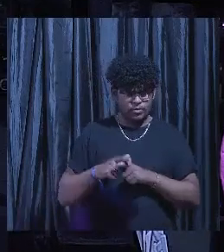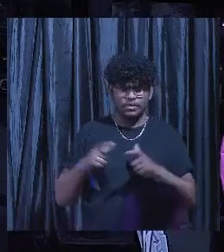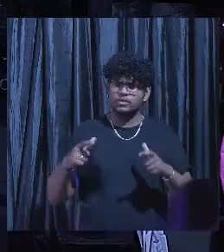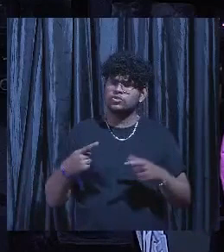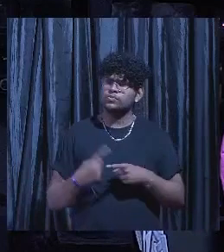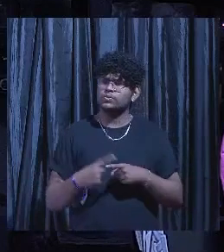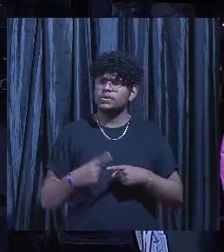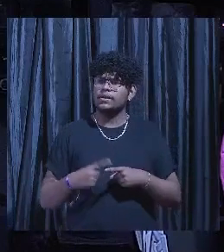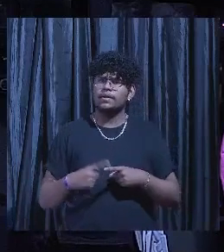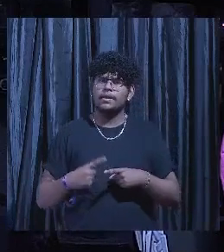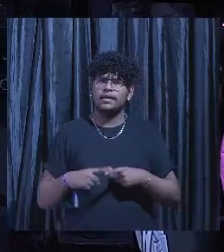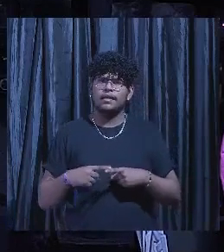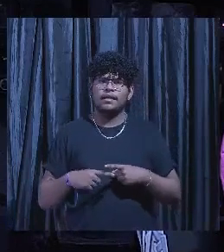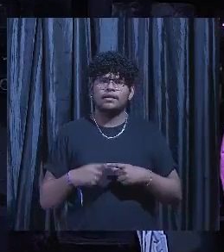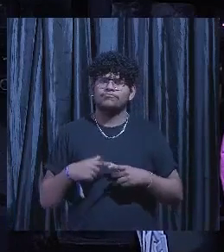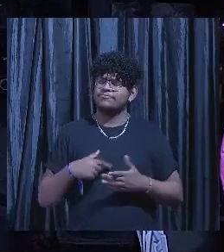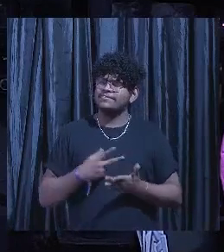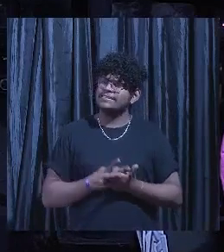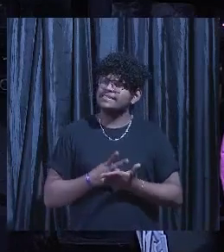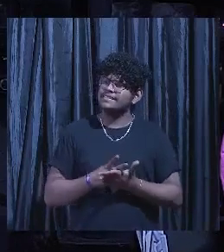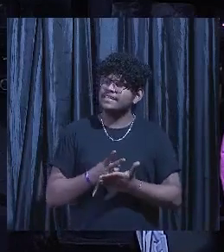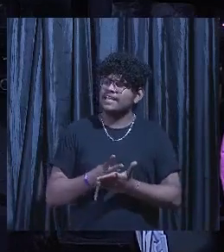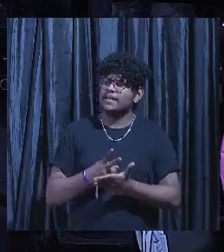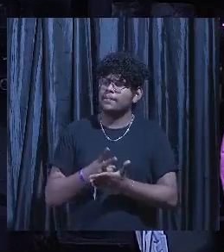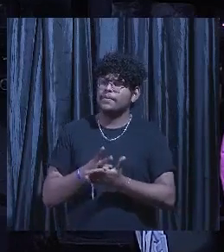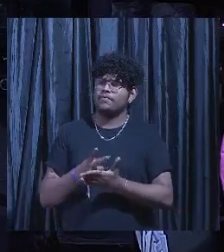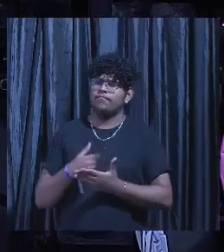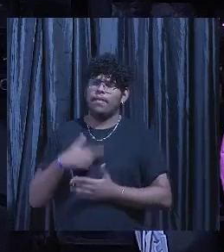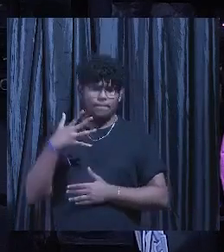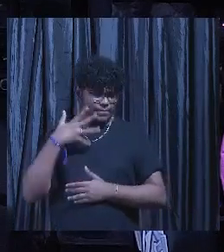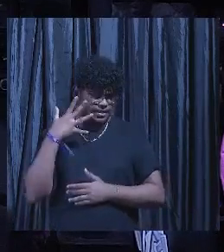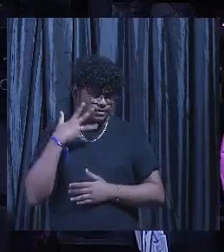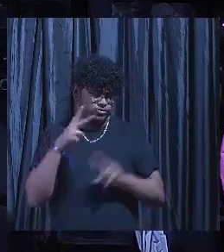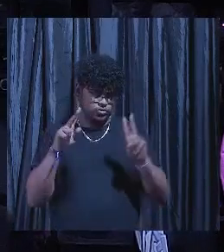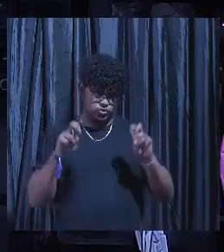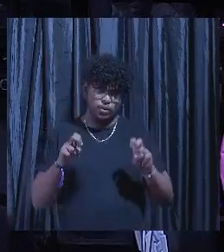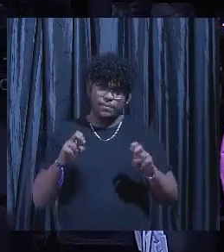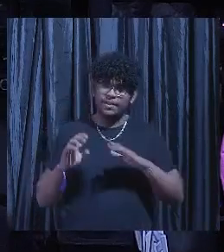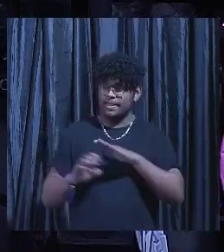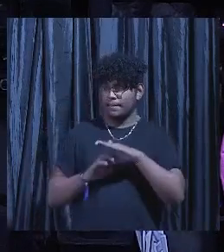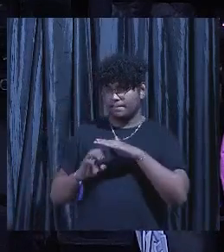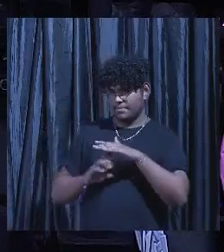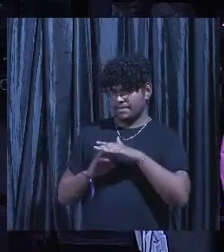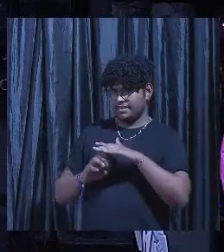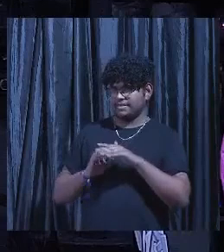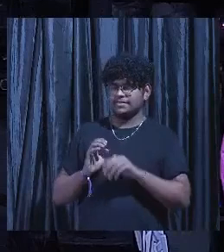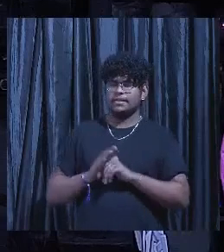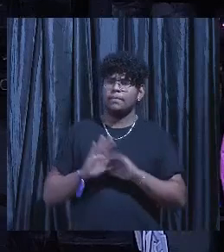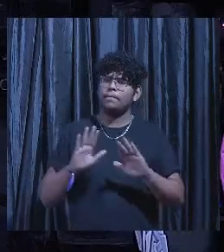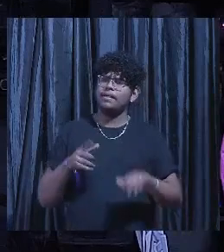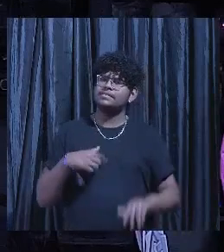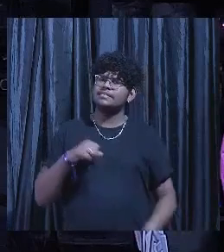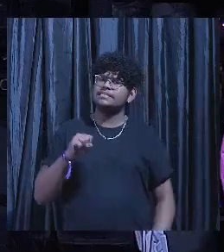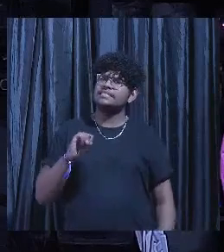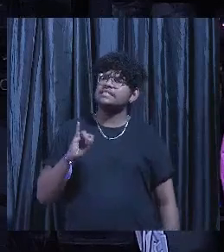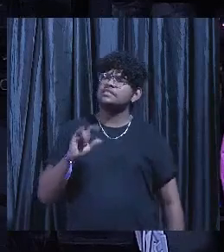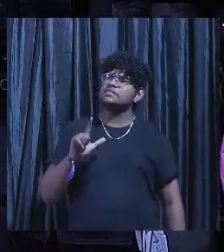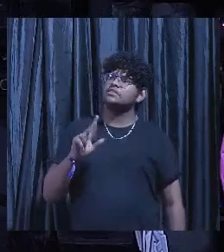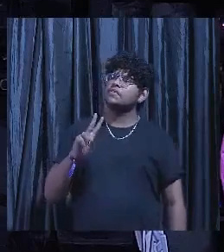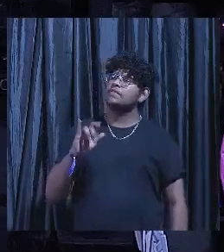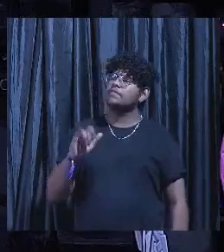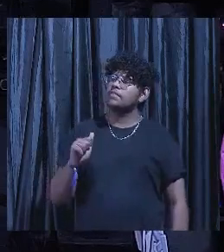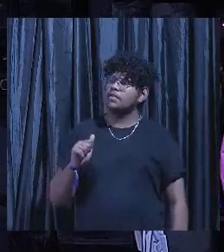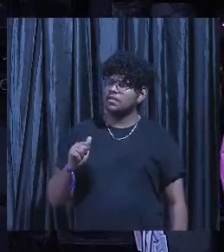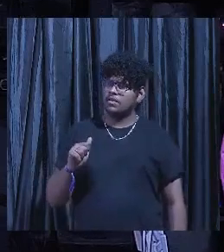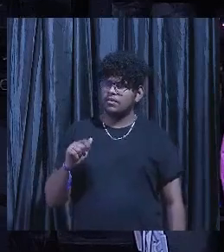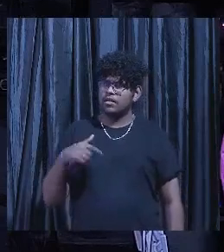aí para falar da cidade da imagem. E, de repente, a Silvia Luz me joga ali um desafio e fala assim, eu quero que